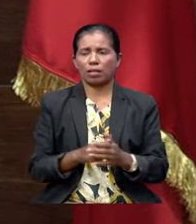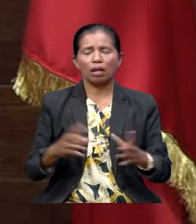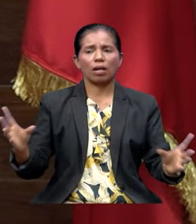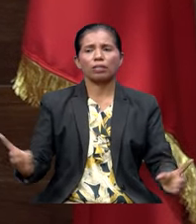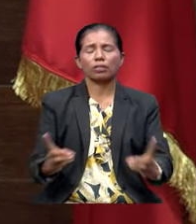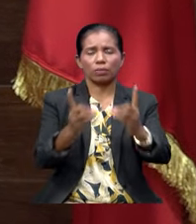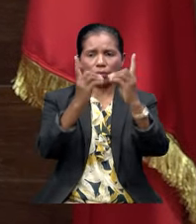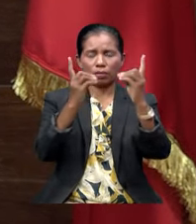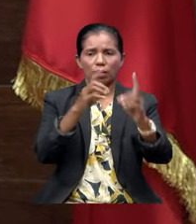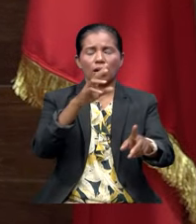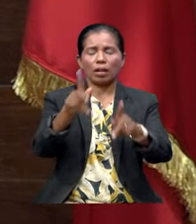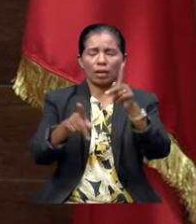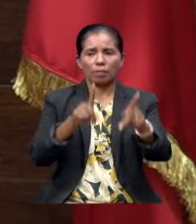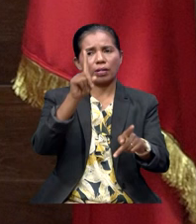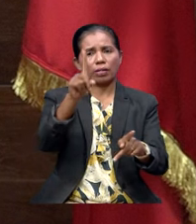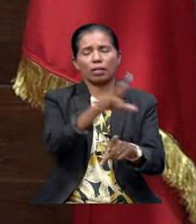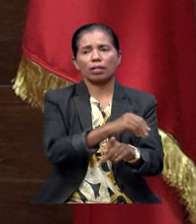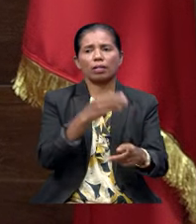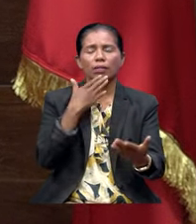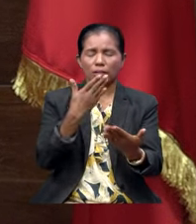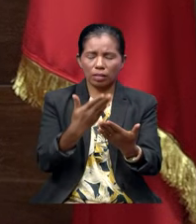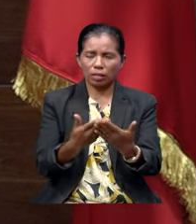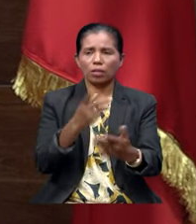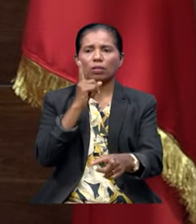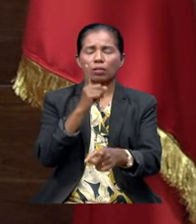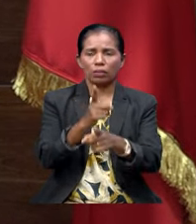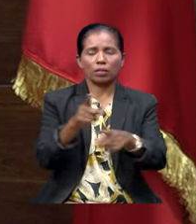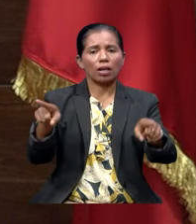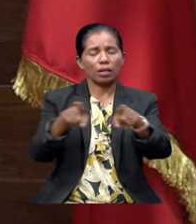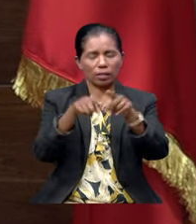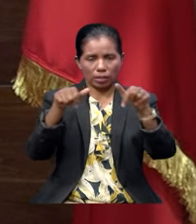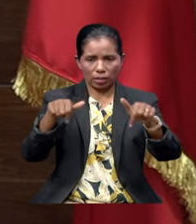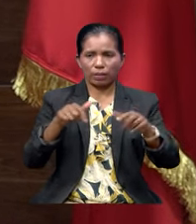ressoro, boa vida, dia que te teve, não é?